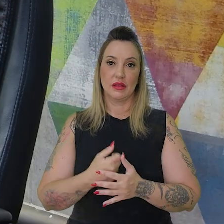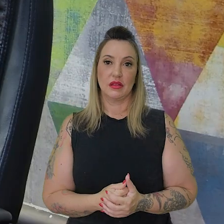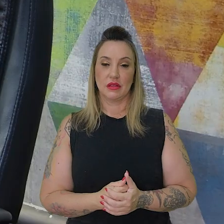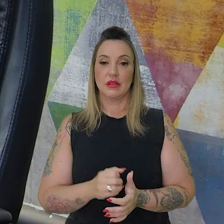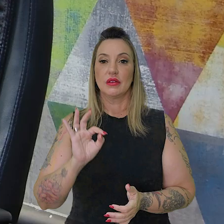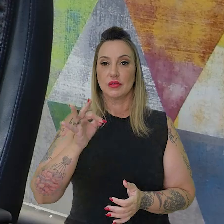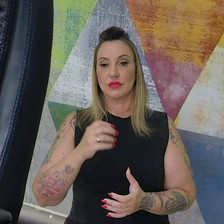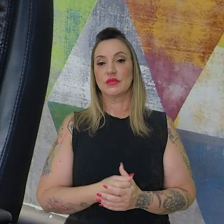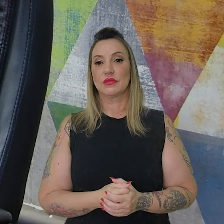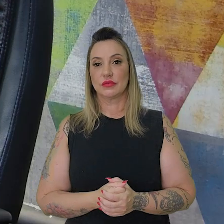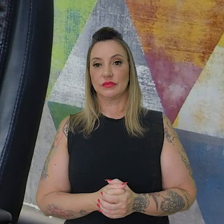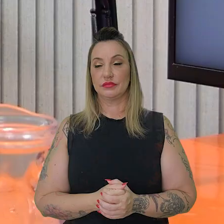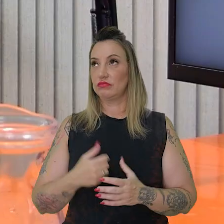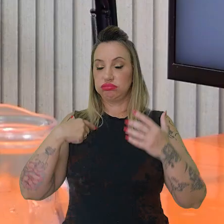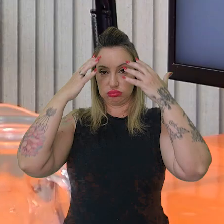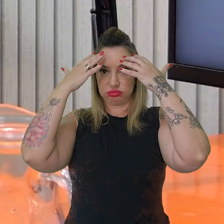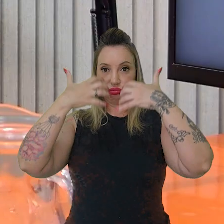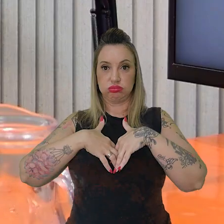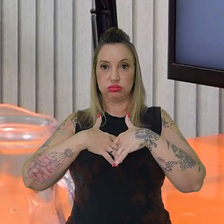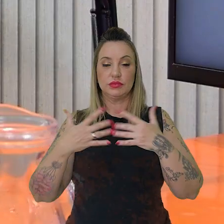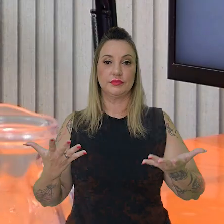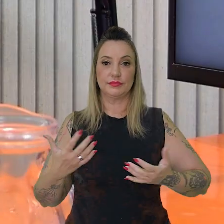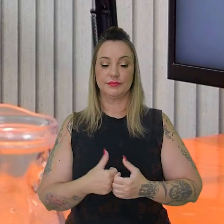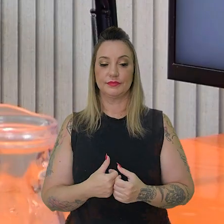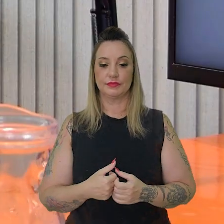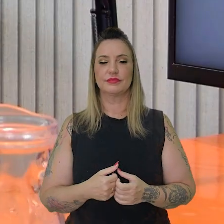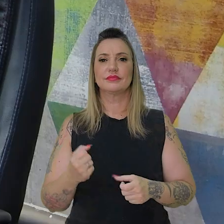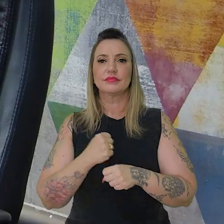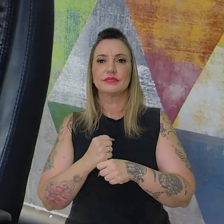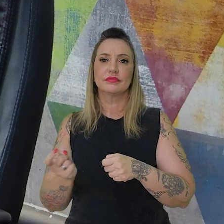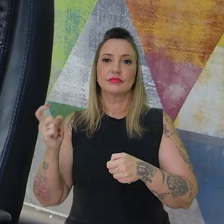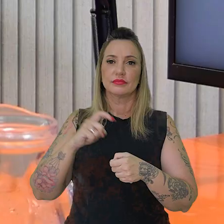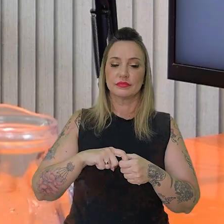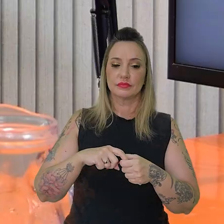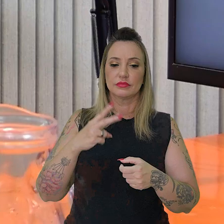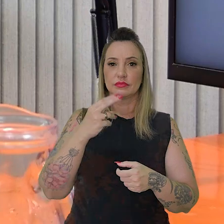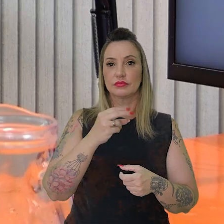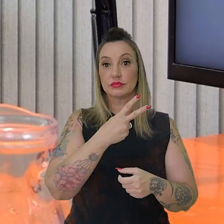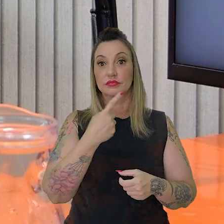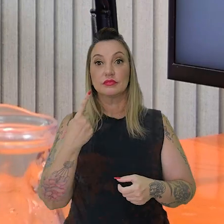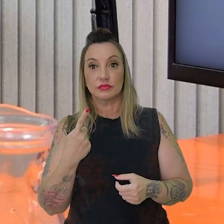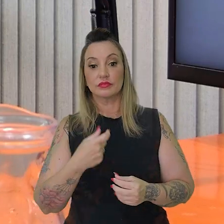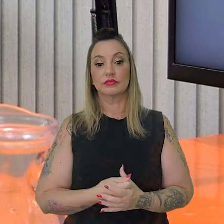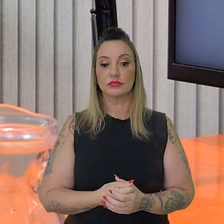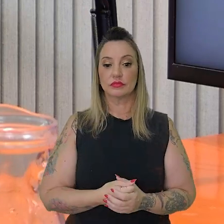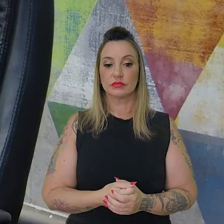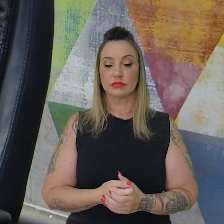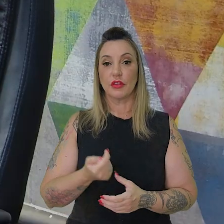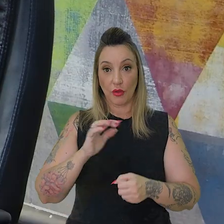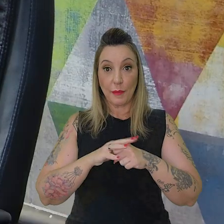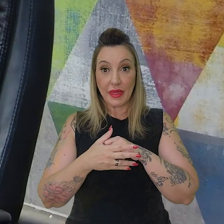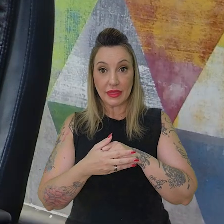foi minha cabeça super agitada minha cabeça pifou e tal que ano que você voltou para lá 2021 Ah foi bem na